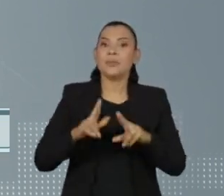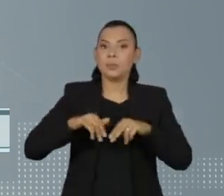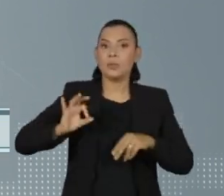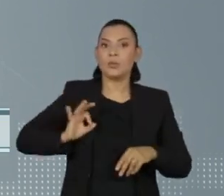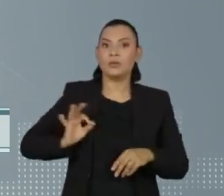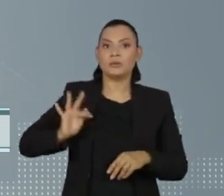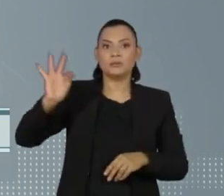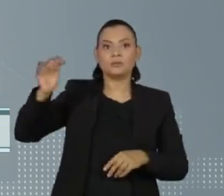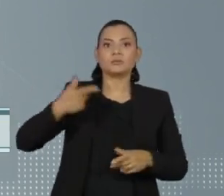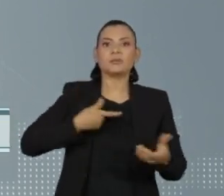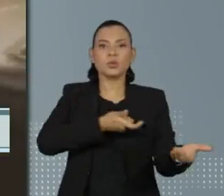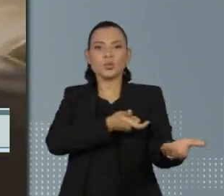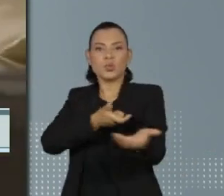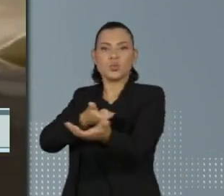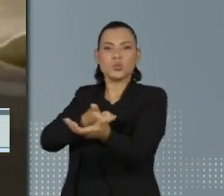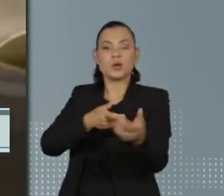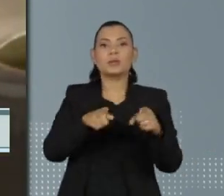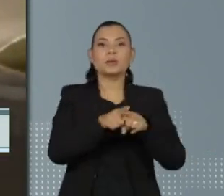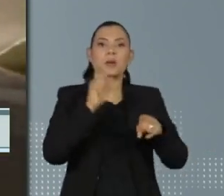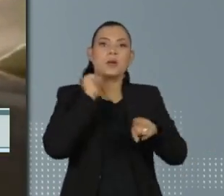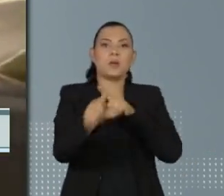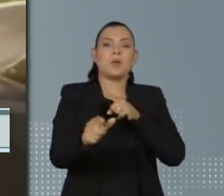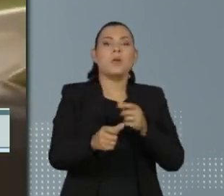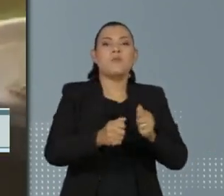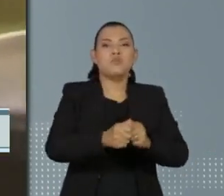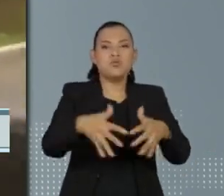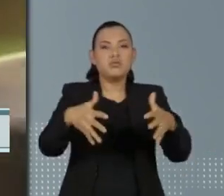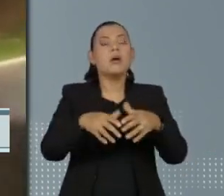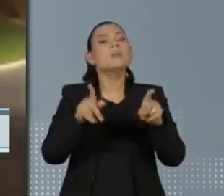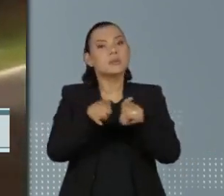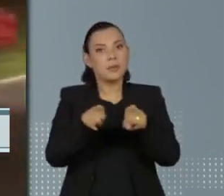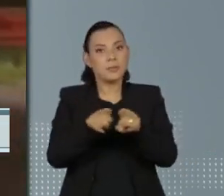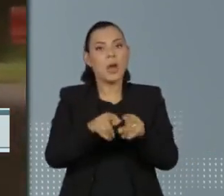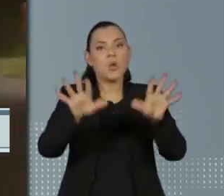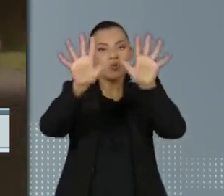e reagiu com bombas de gás e balas de borracha